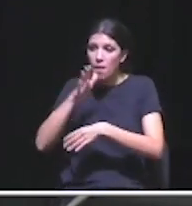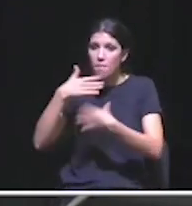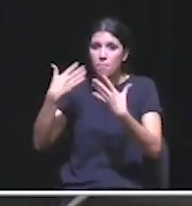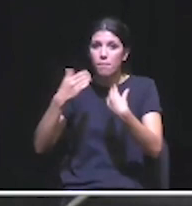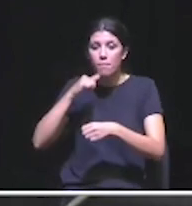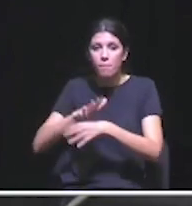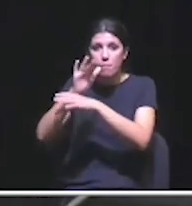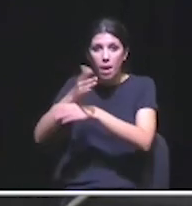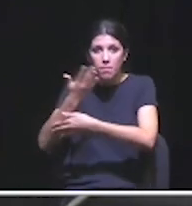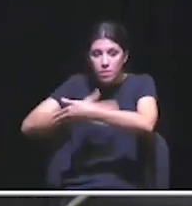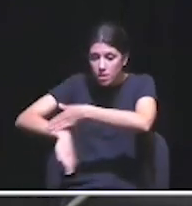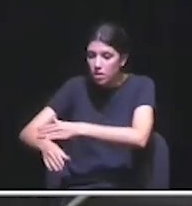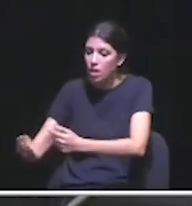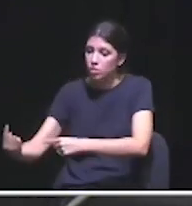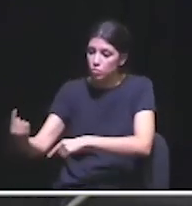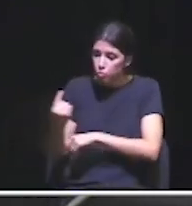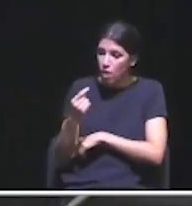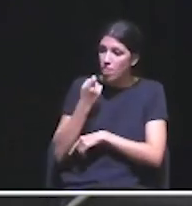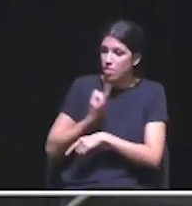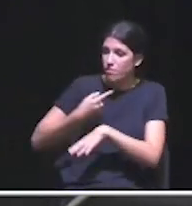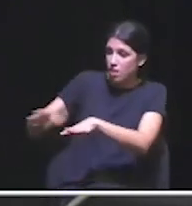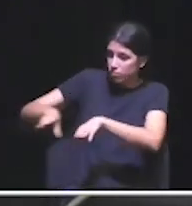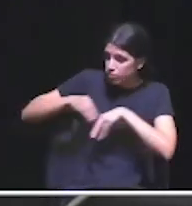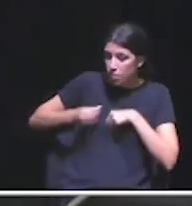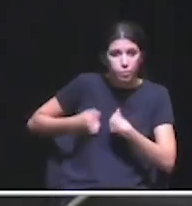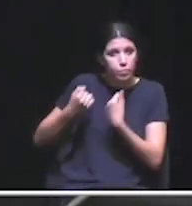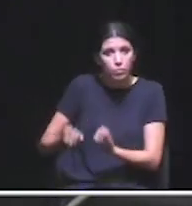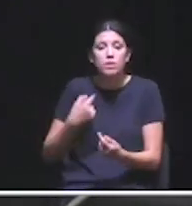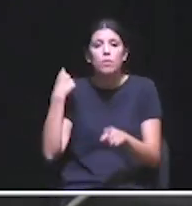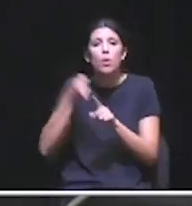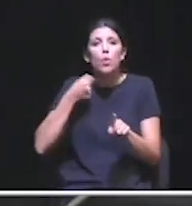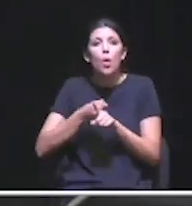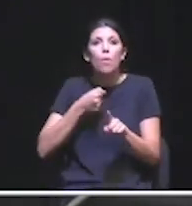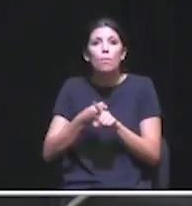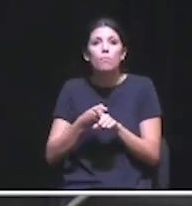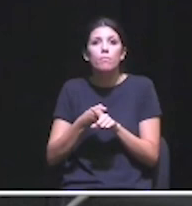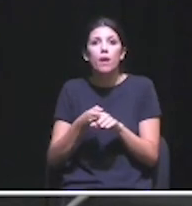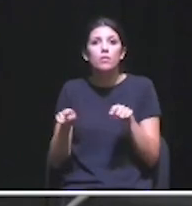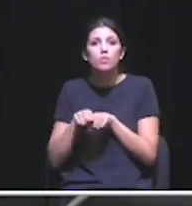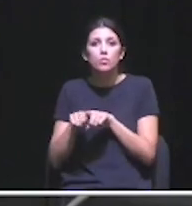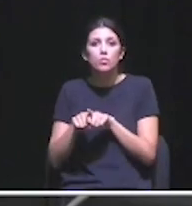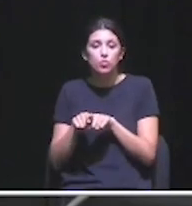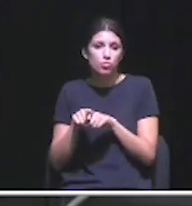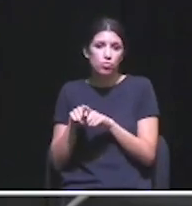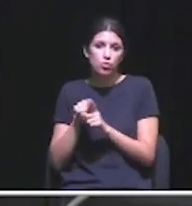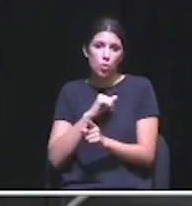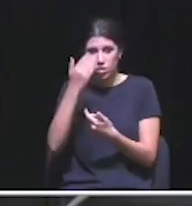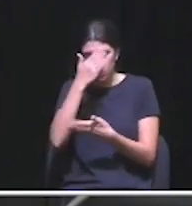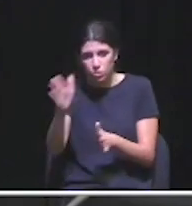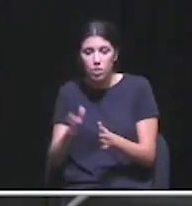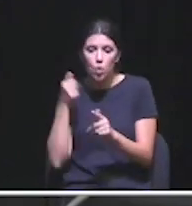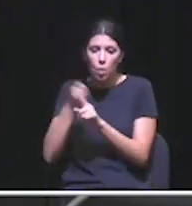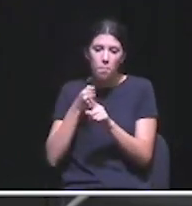muros onde devia construir caminhos e acolher. O combate ao ressurgimento dos movimentos autoritários e antidemocráticos. O combate ao ressurgimento